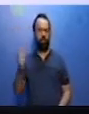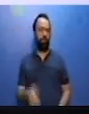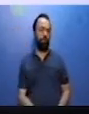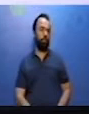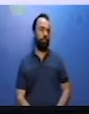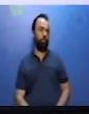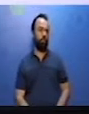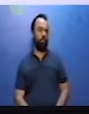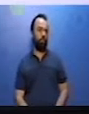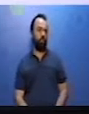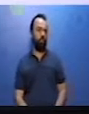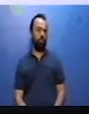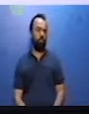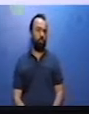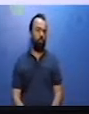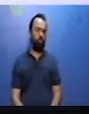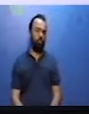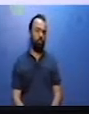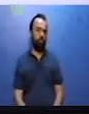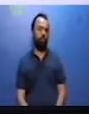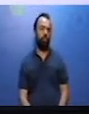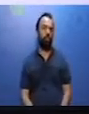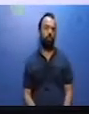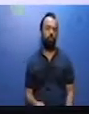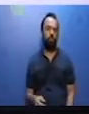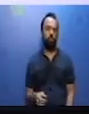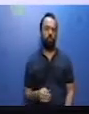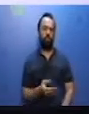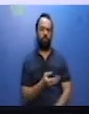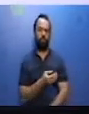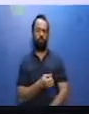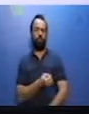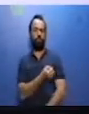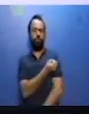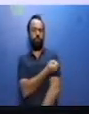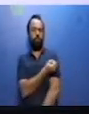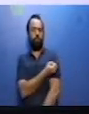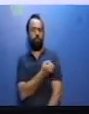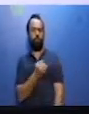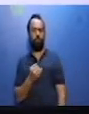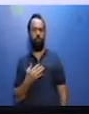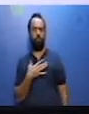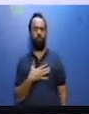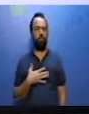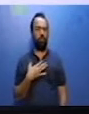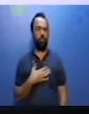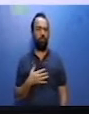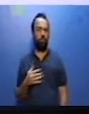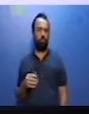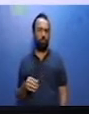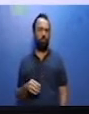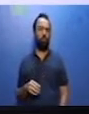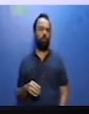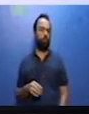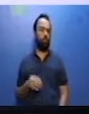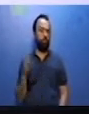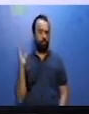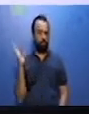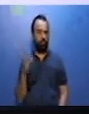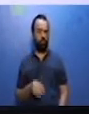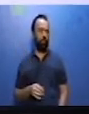por experiência a maioria dos alunos gostam de resolver equação 2º grau pela fórmula de bhaskara estar